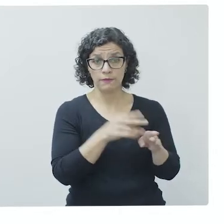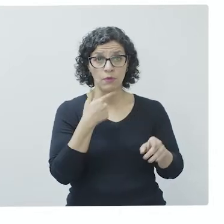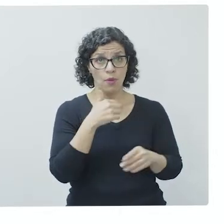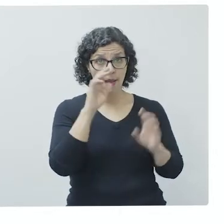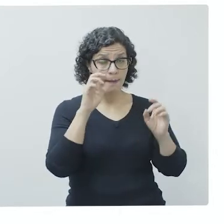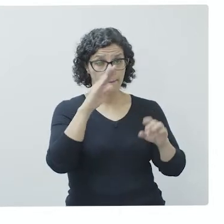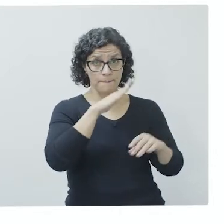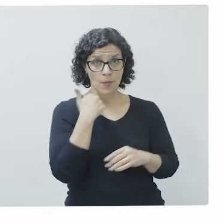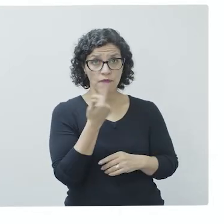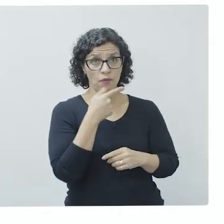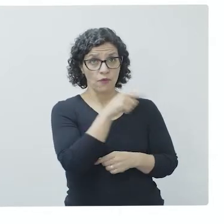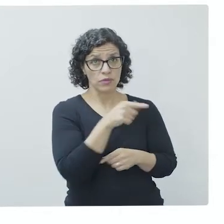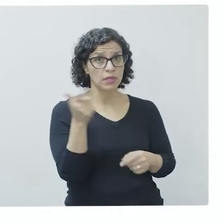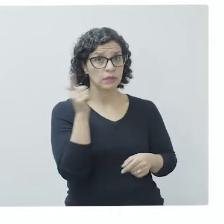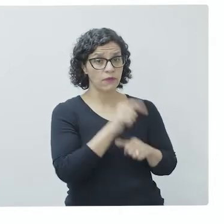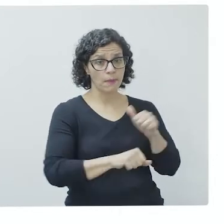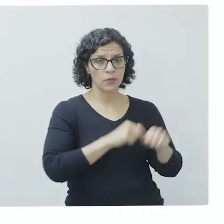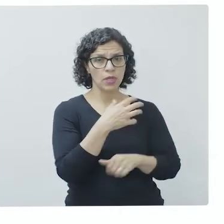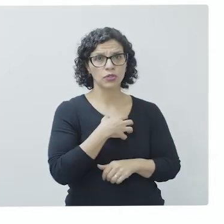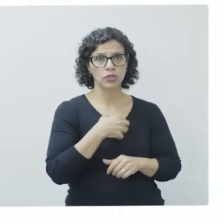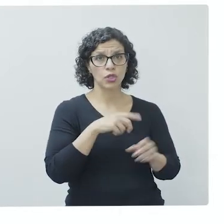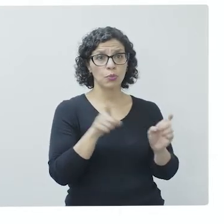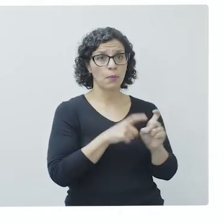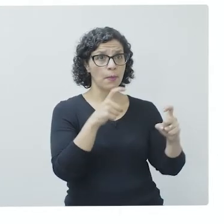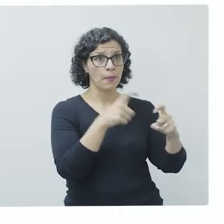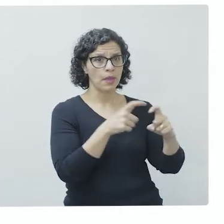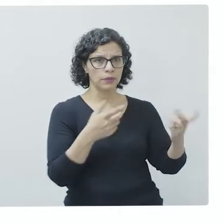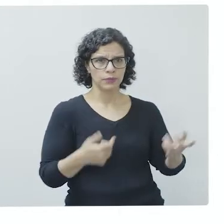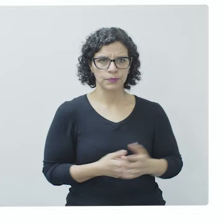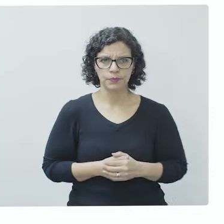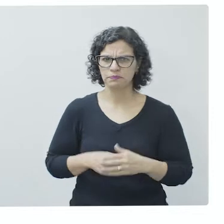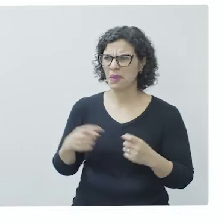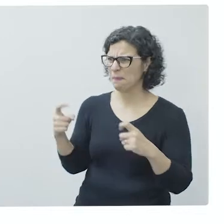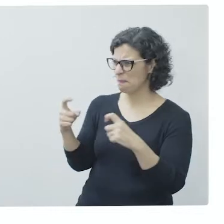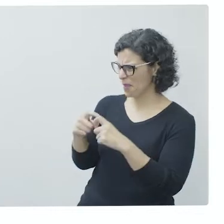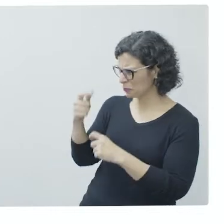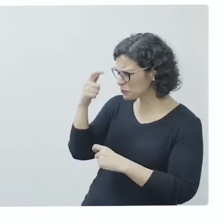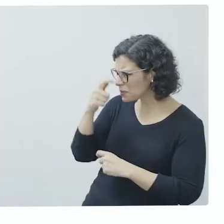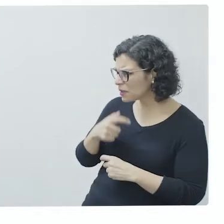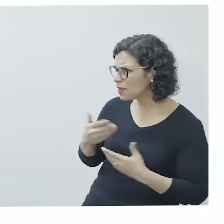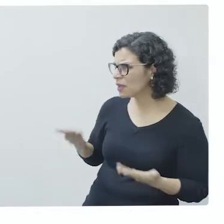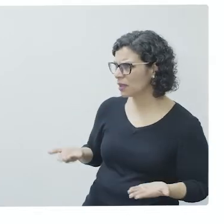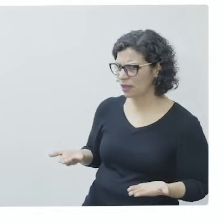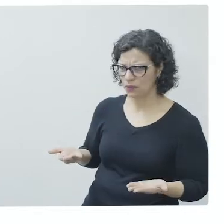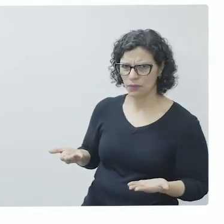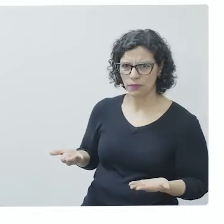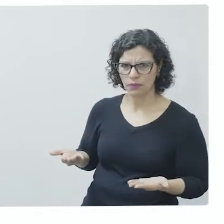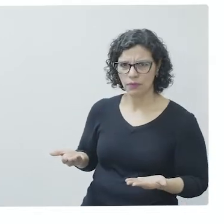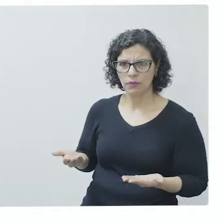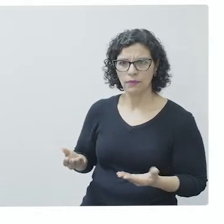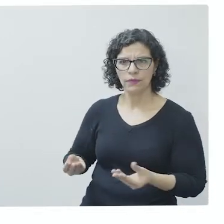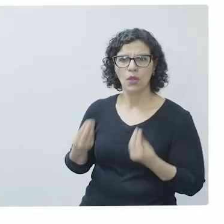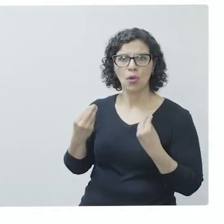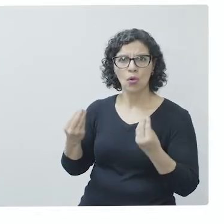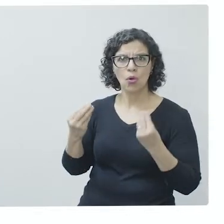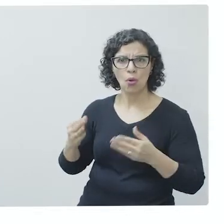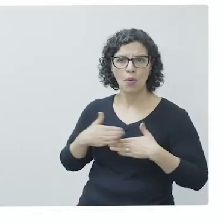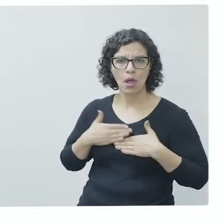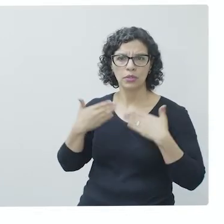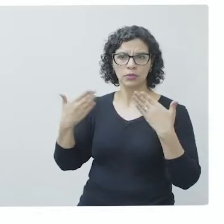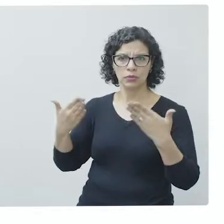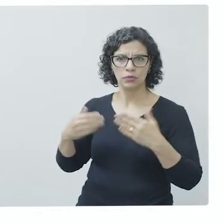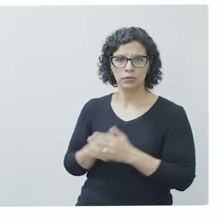a partir daquele dia o homem seria um médico. Médico? Eu?